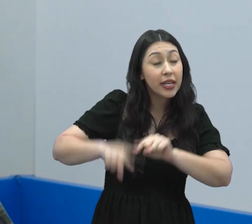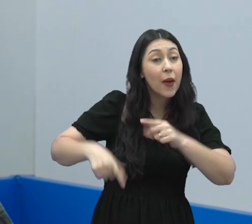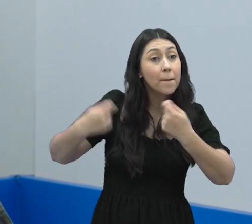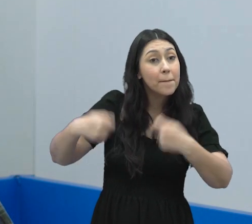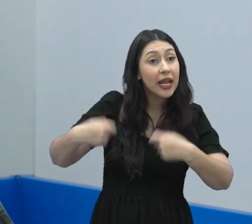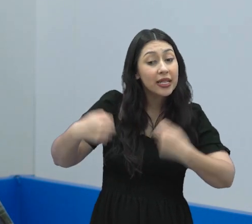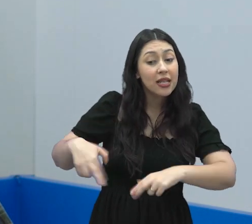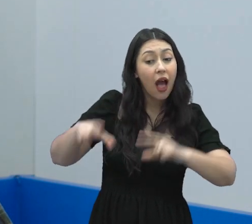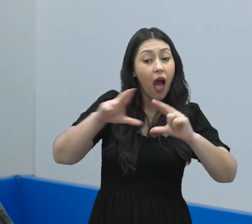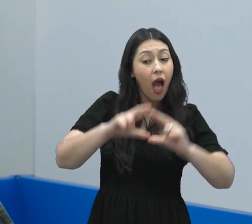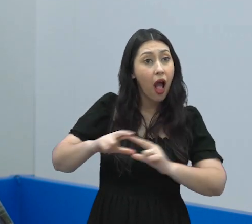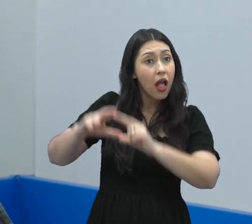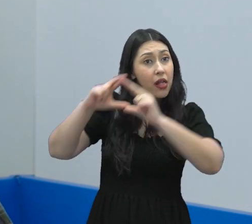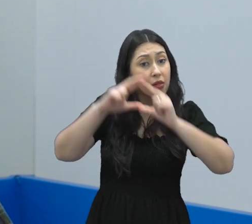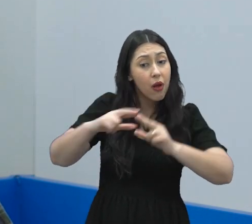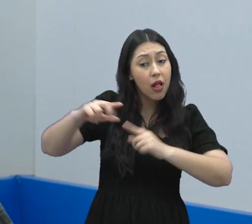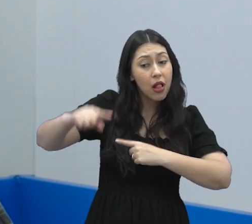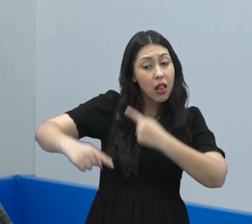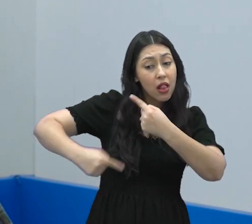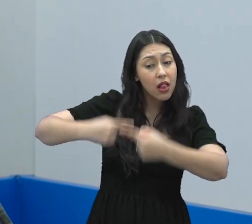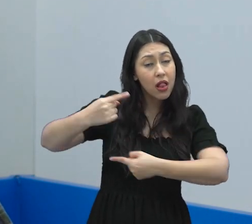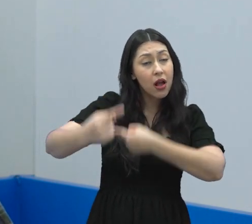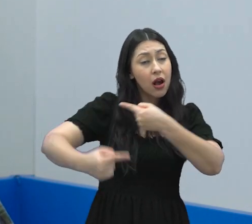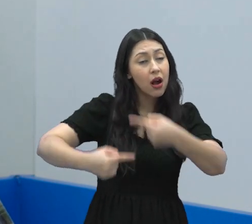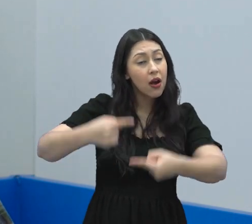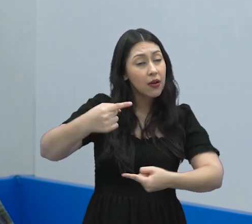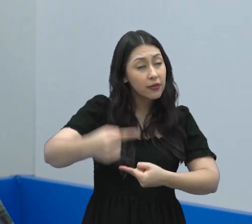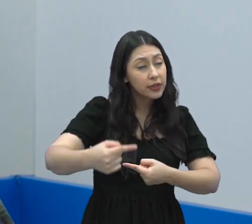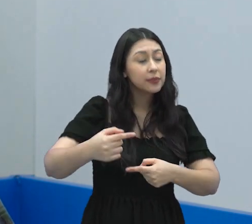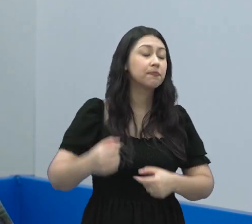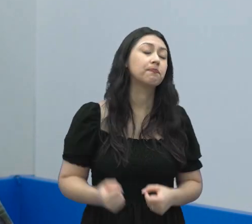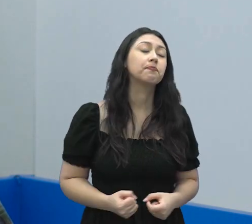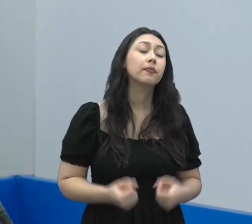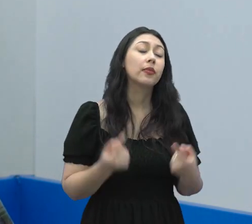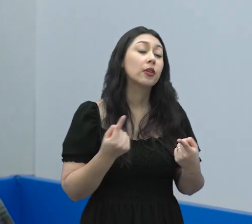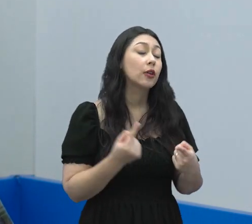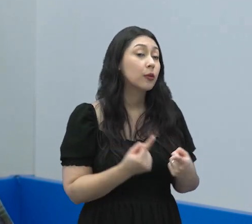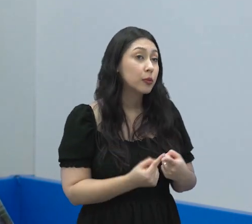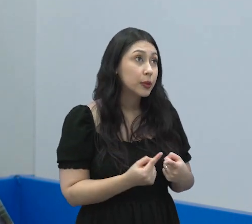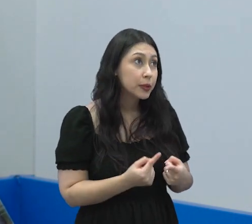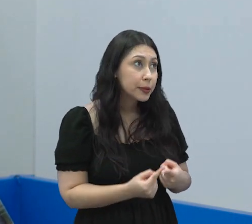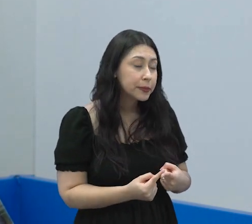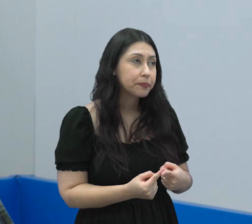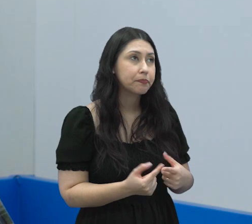circular continuamente no sistema. Por quê?